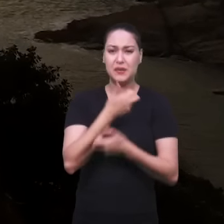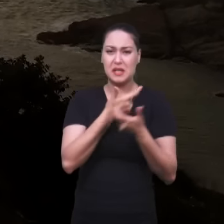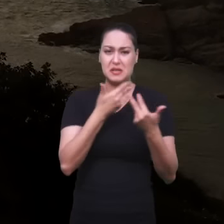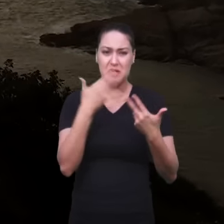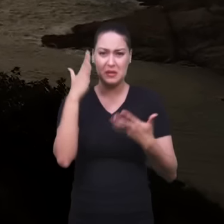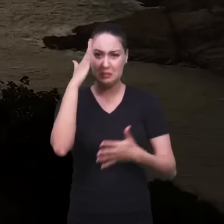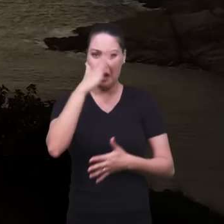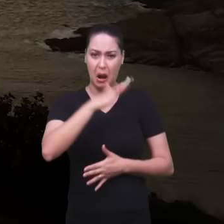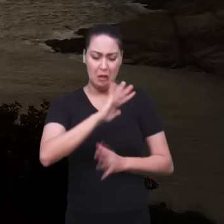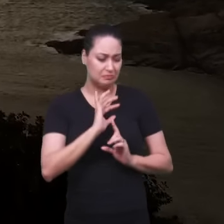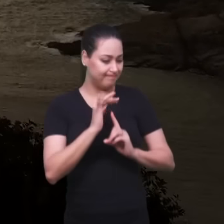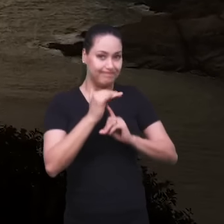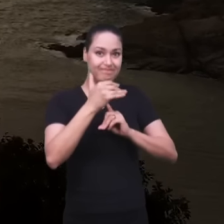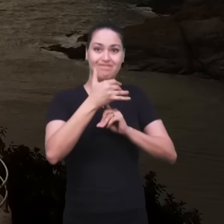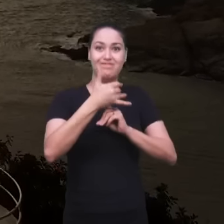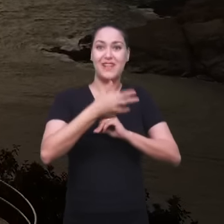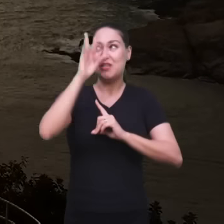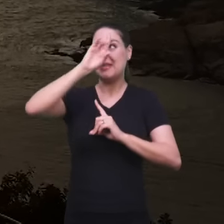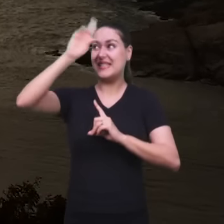É o Meu Salvador